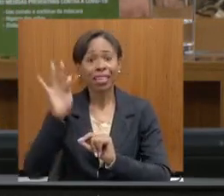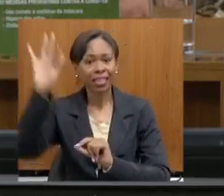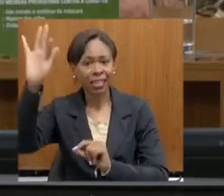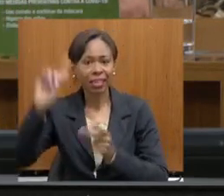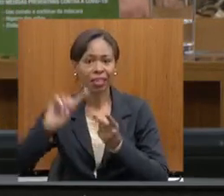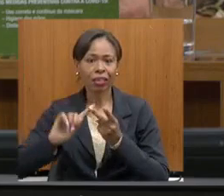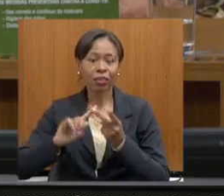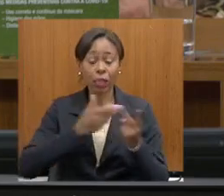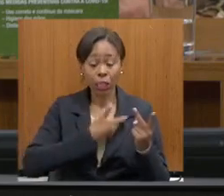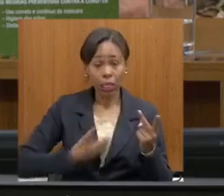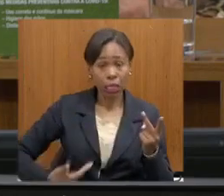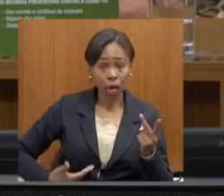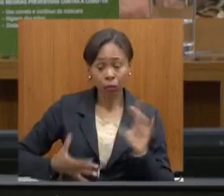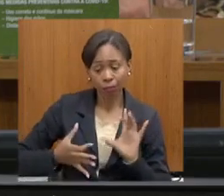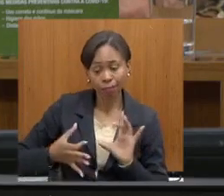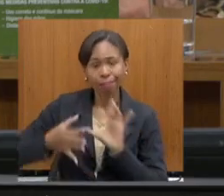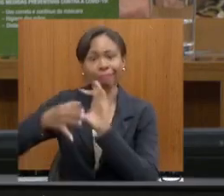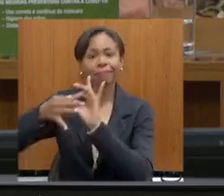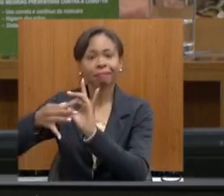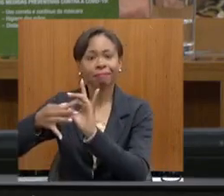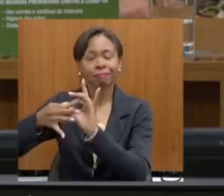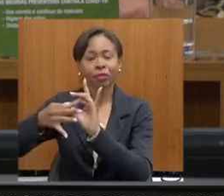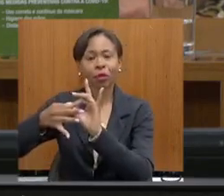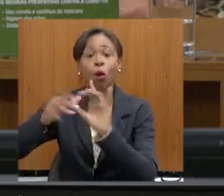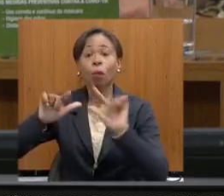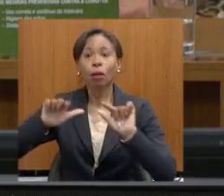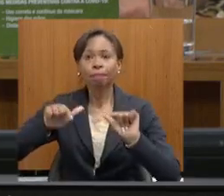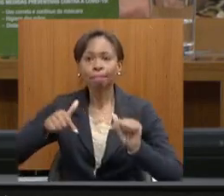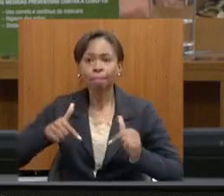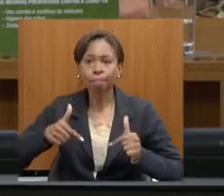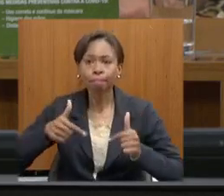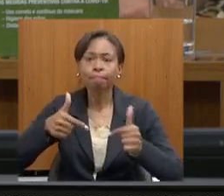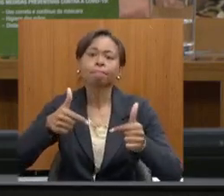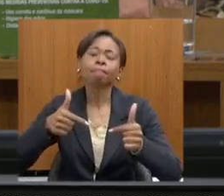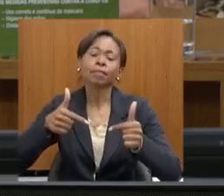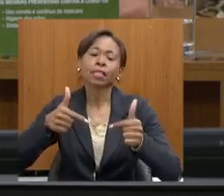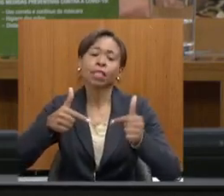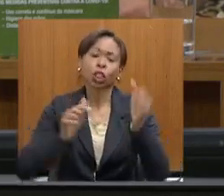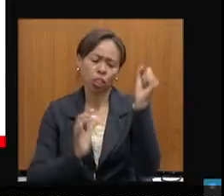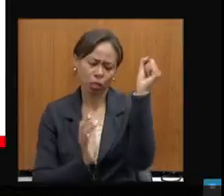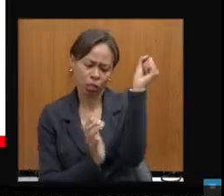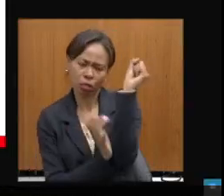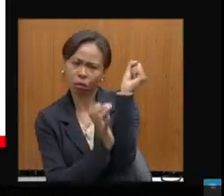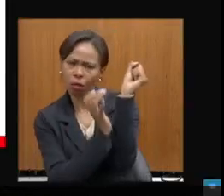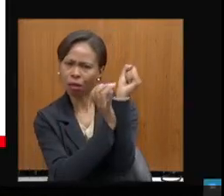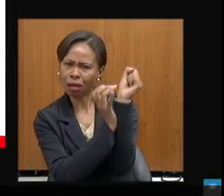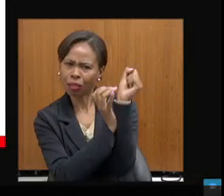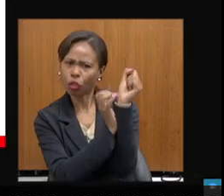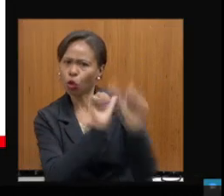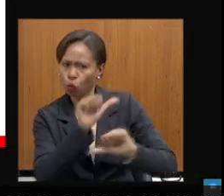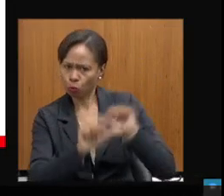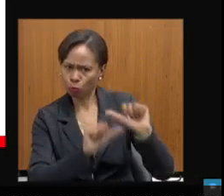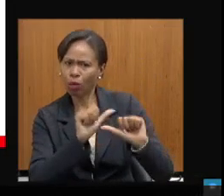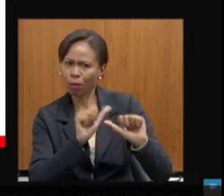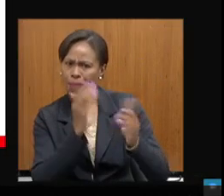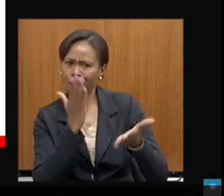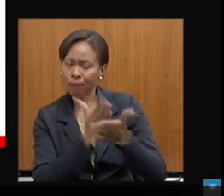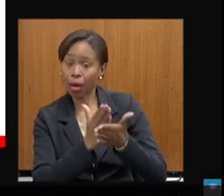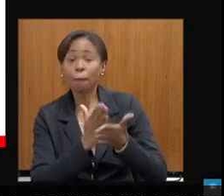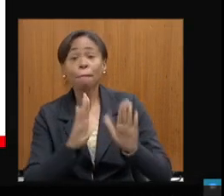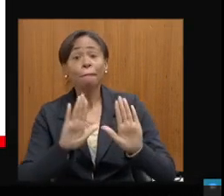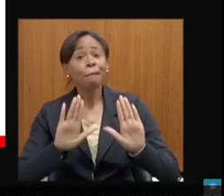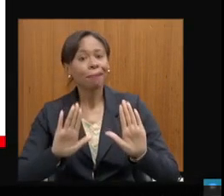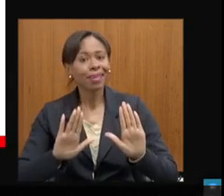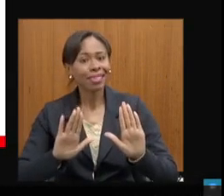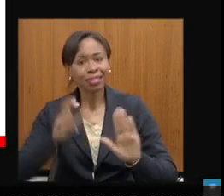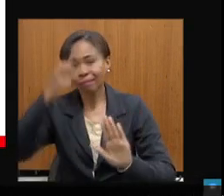alinhados com este ímpeto importante de é mas a gente sabe da importância de que